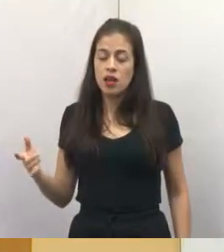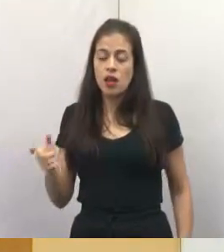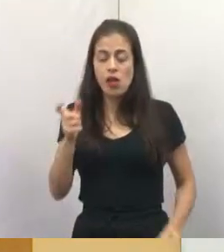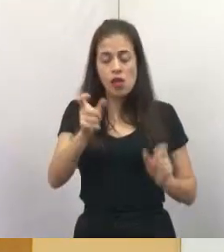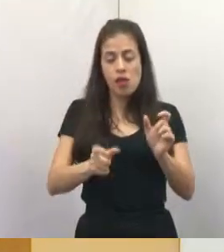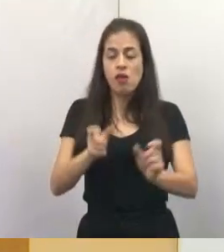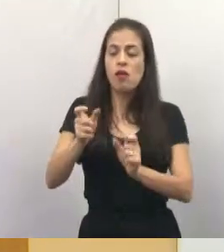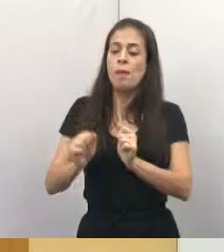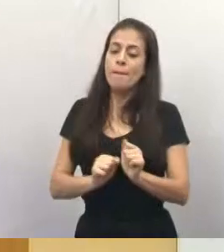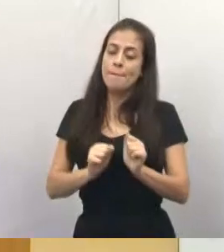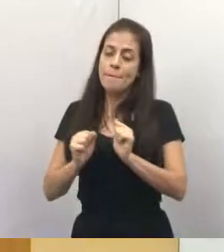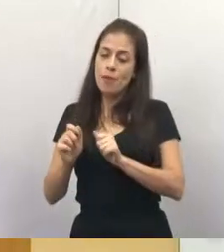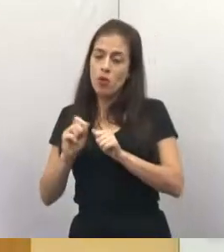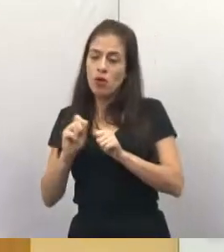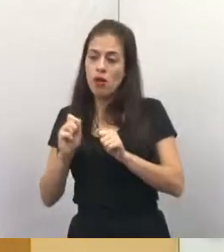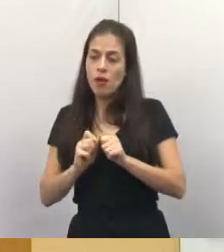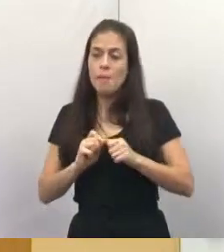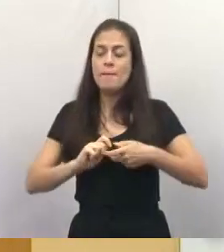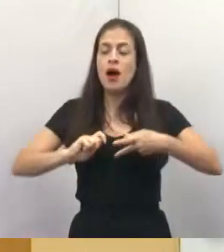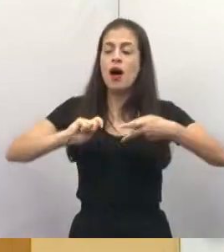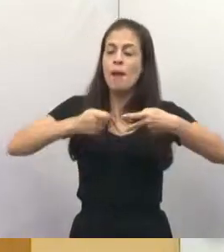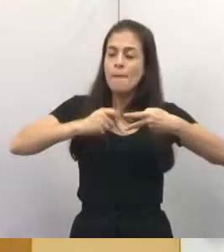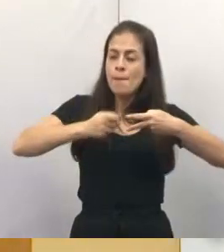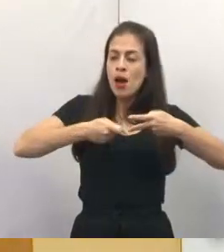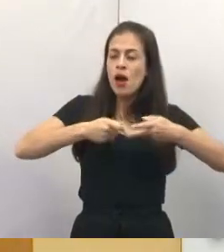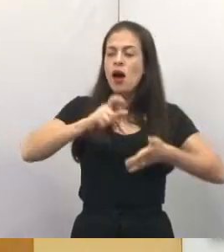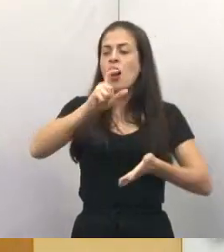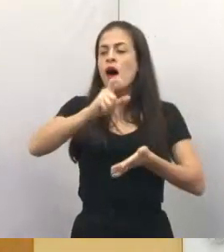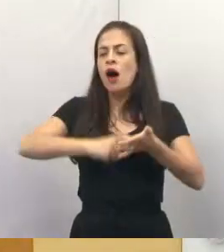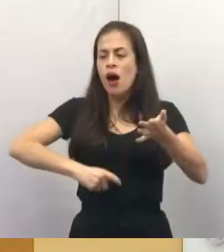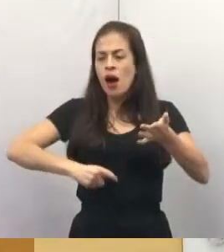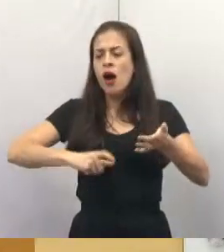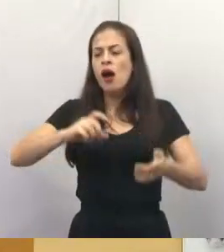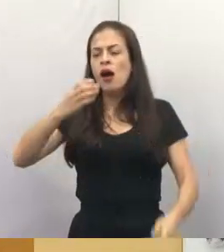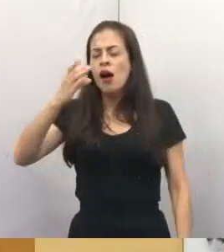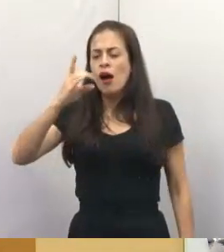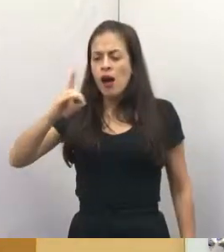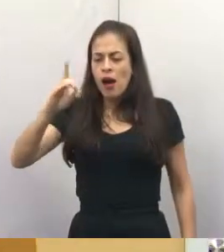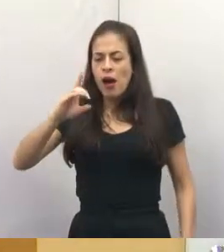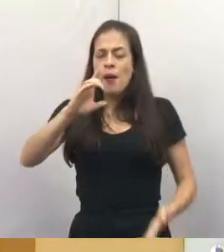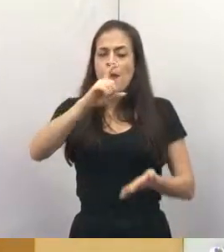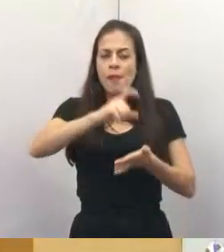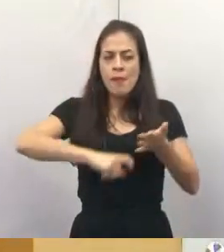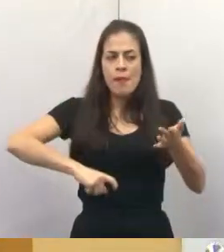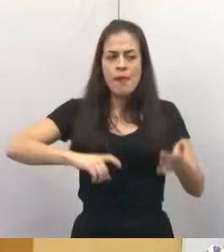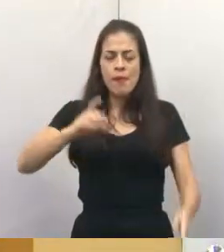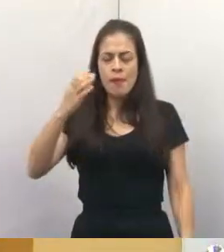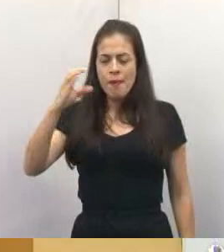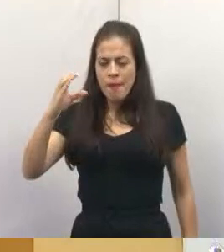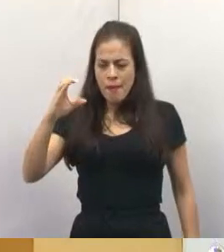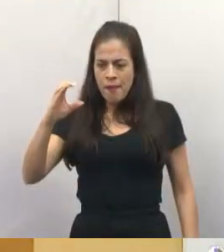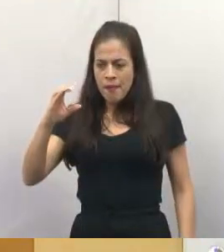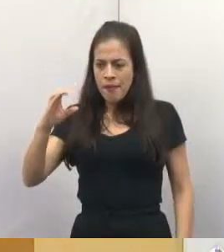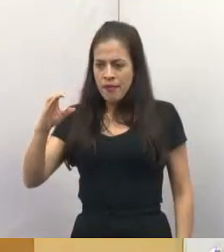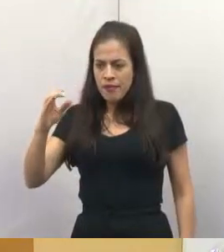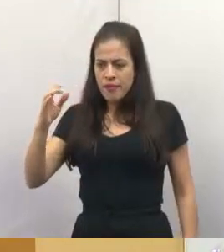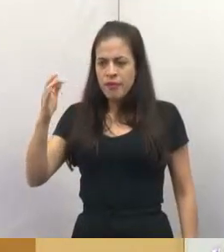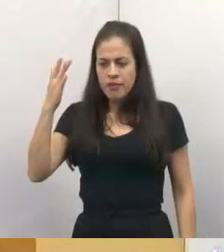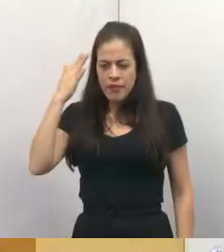podem fazer o pagamento aí via Pix, via cartão, né? Para que... Eu só sei